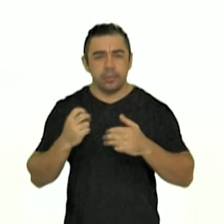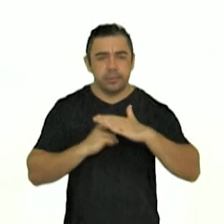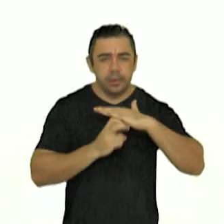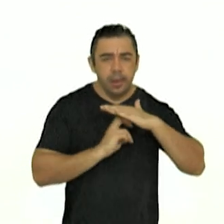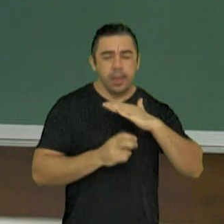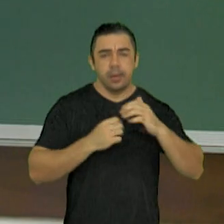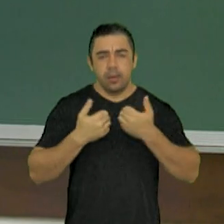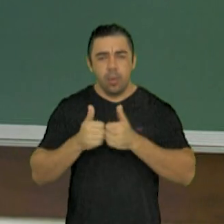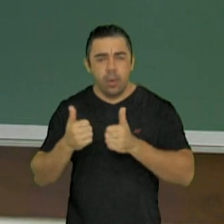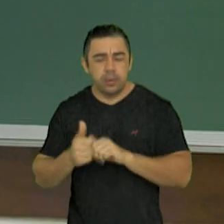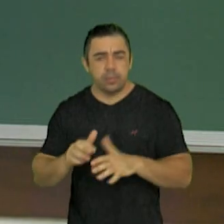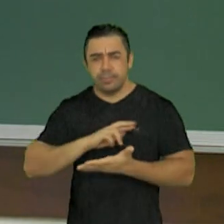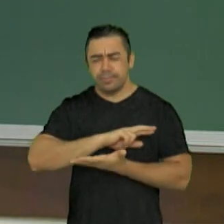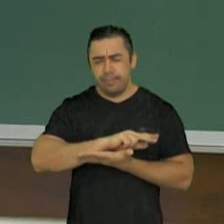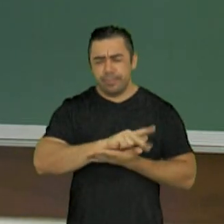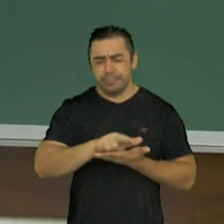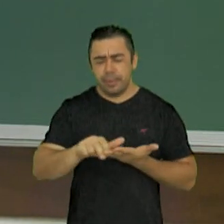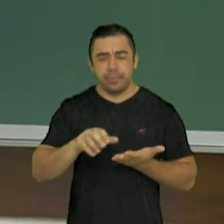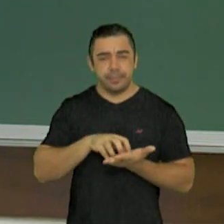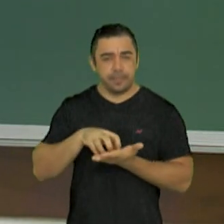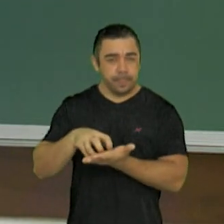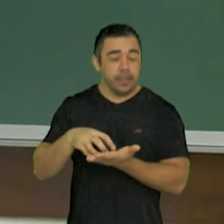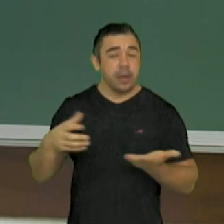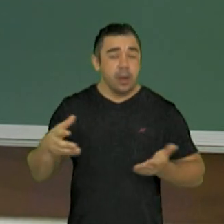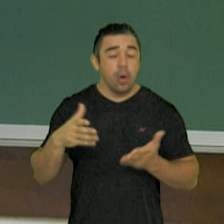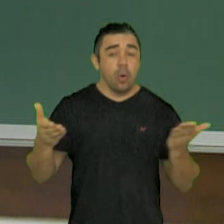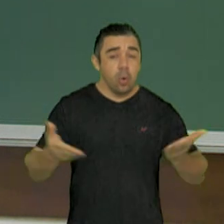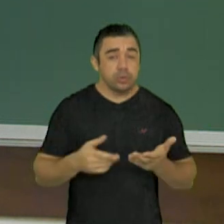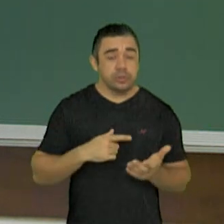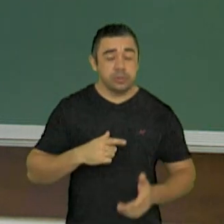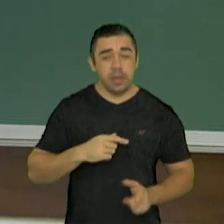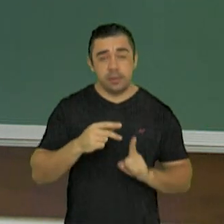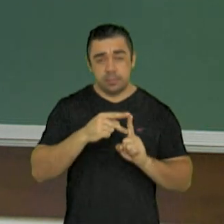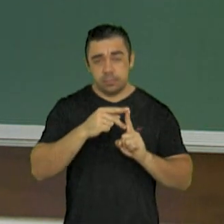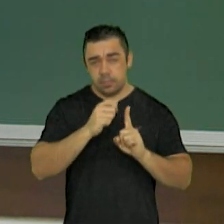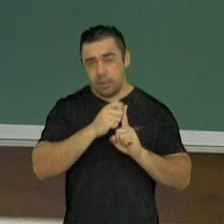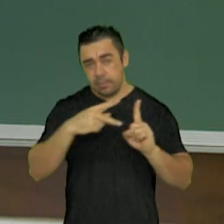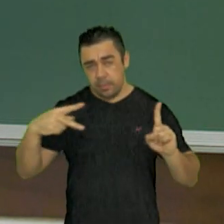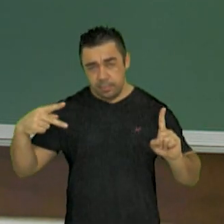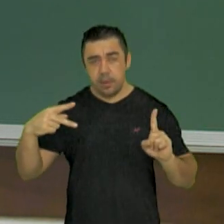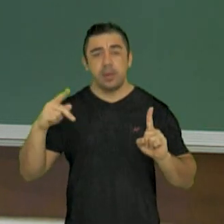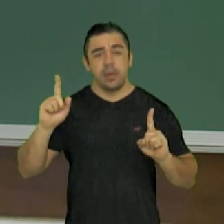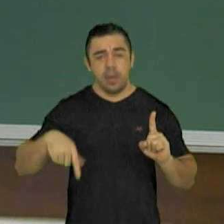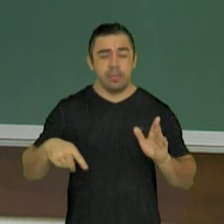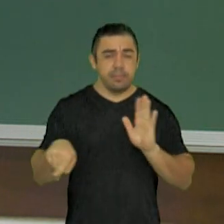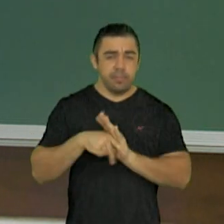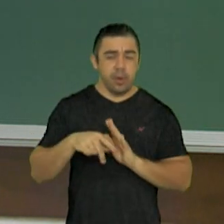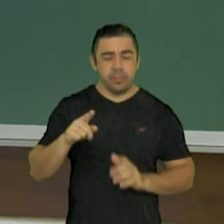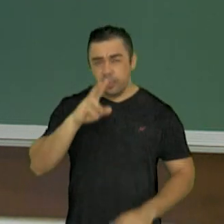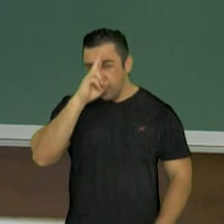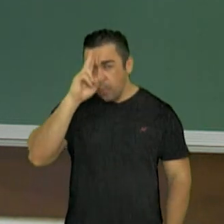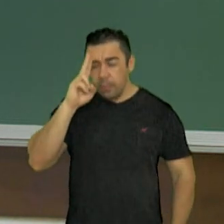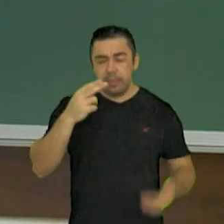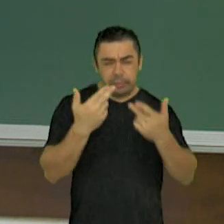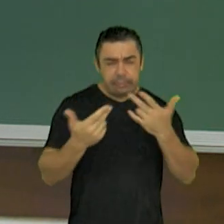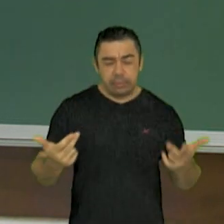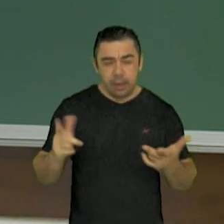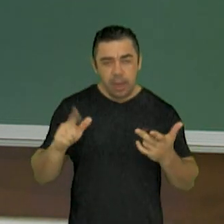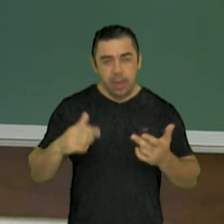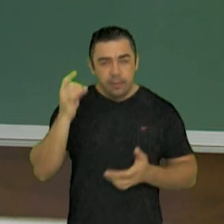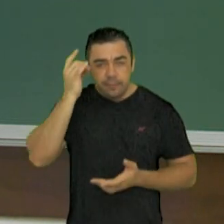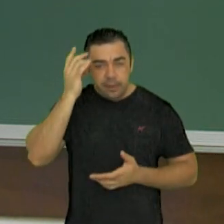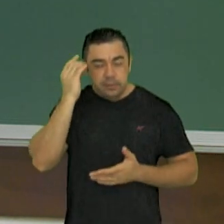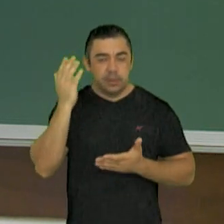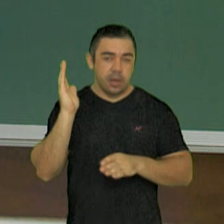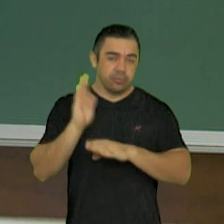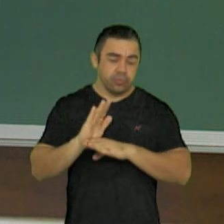transporte coletivo, temos hoje os aplicativos, né, que contribuem também aí para a mobilidade urbana. Temos